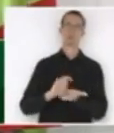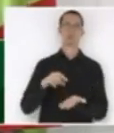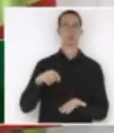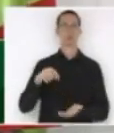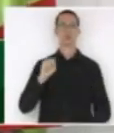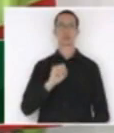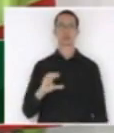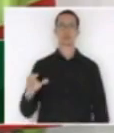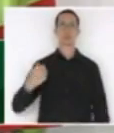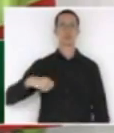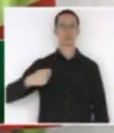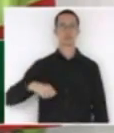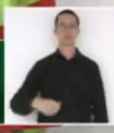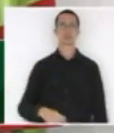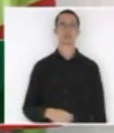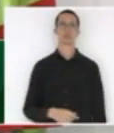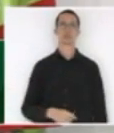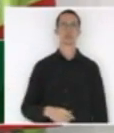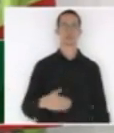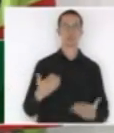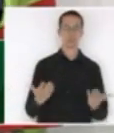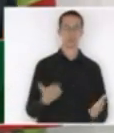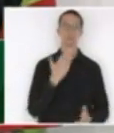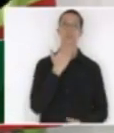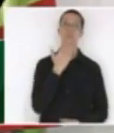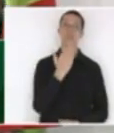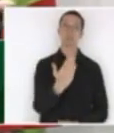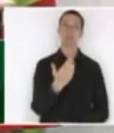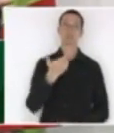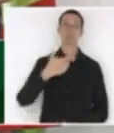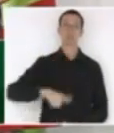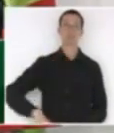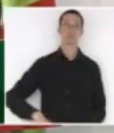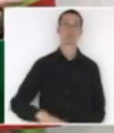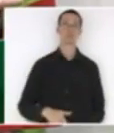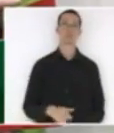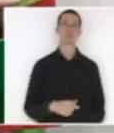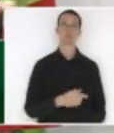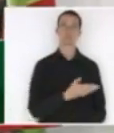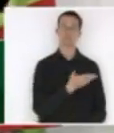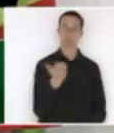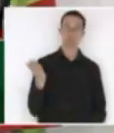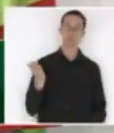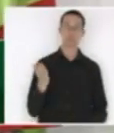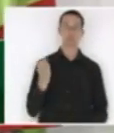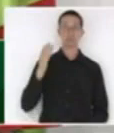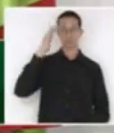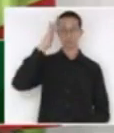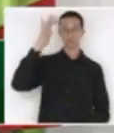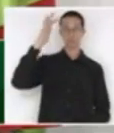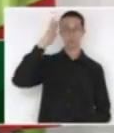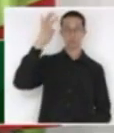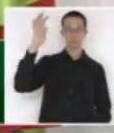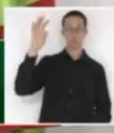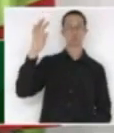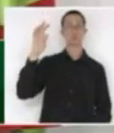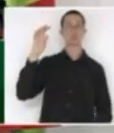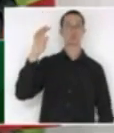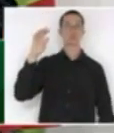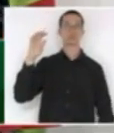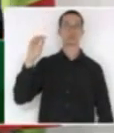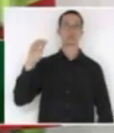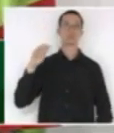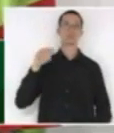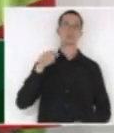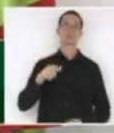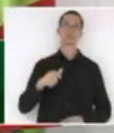isso, peço aqui, novamente, que reflitam e nos ajudem para que passe no Parlamento Catarinense a